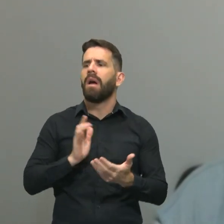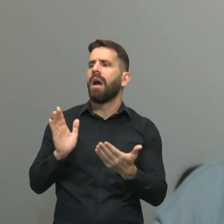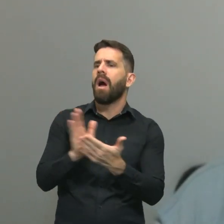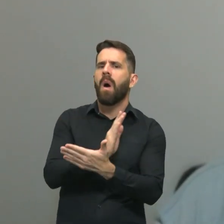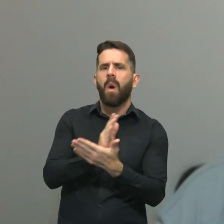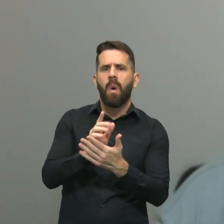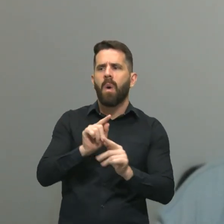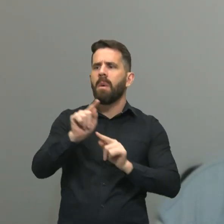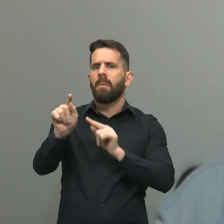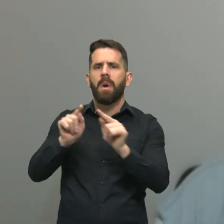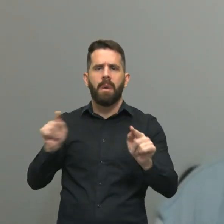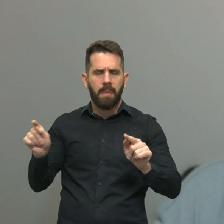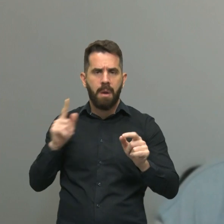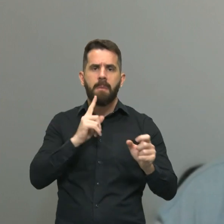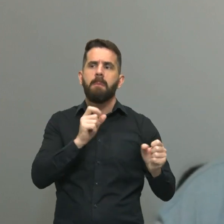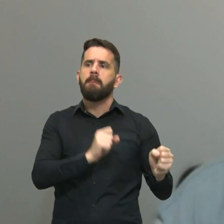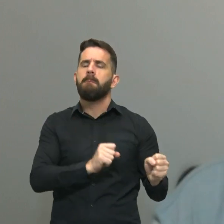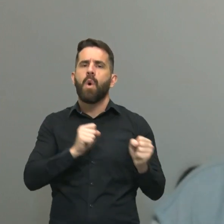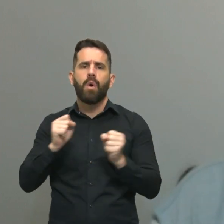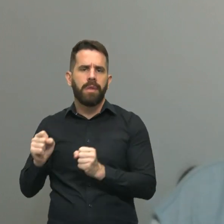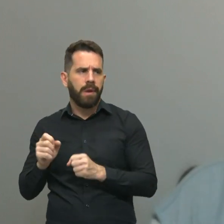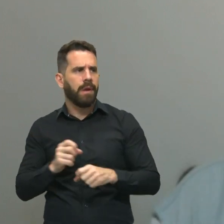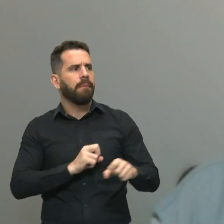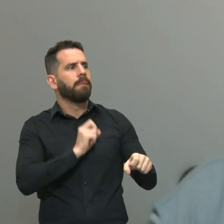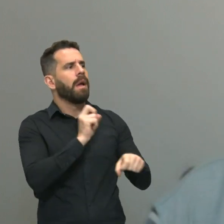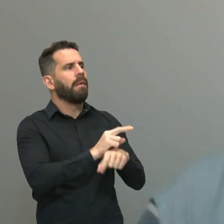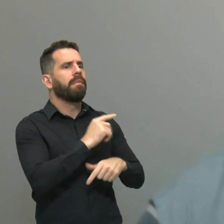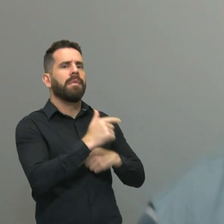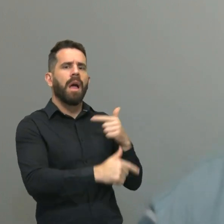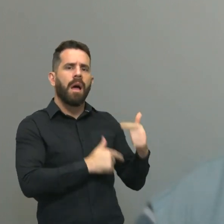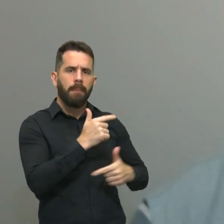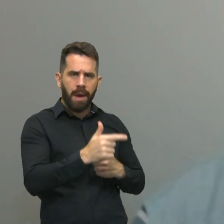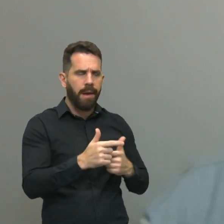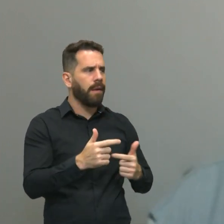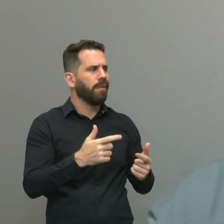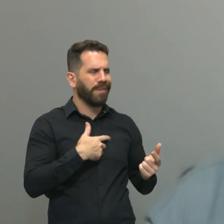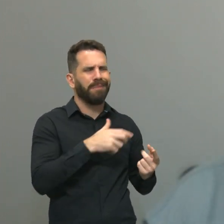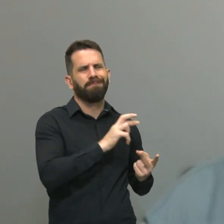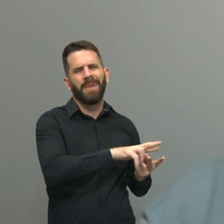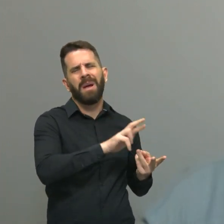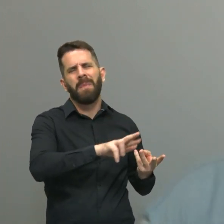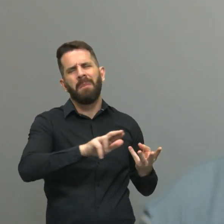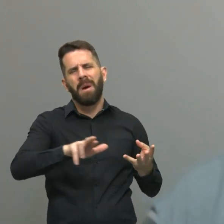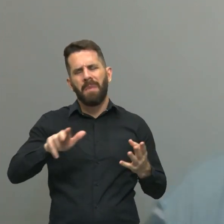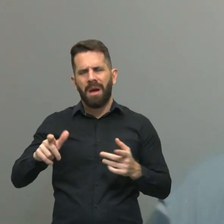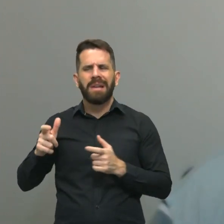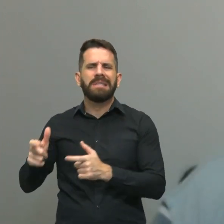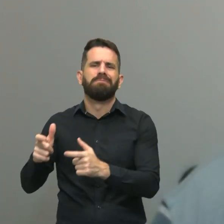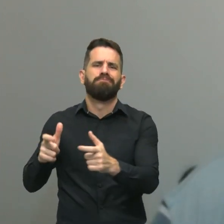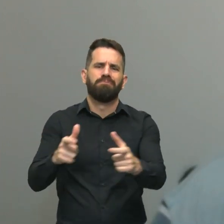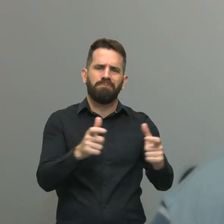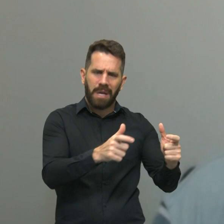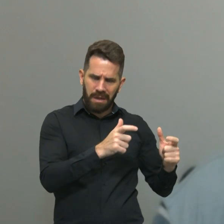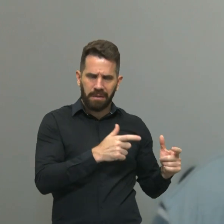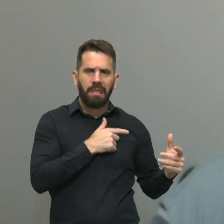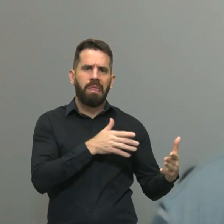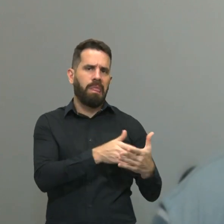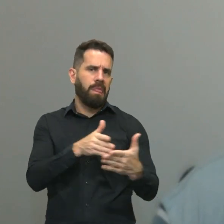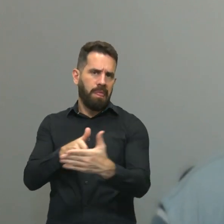é outro espaço, o mercado de trabalho e assim por diante.